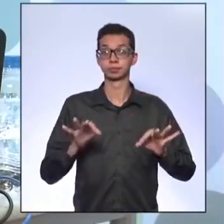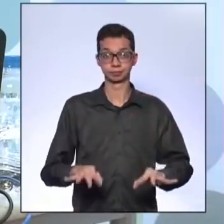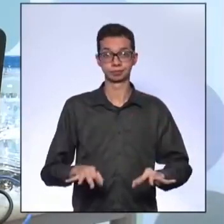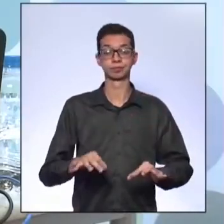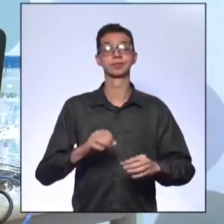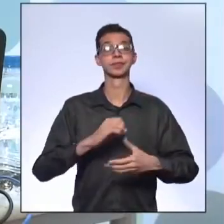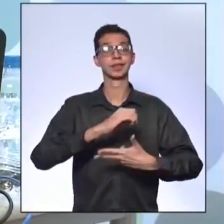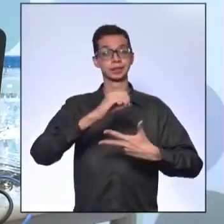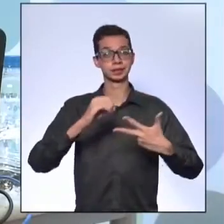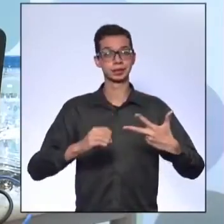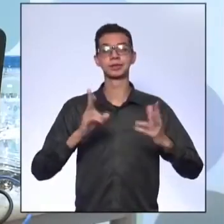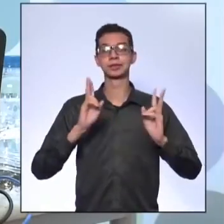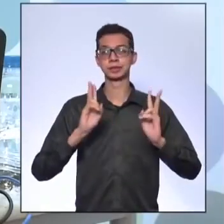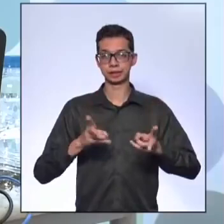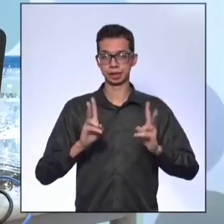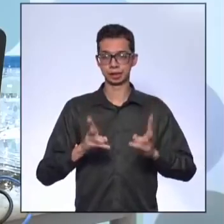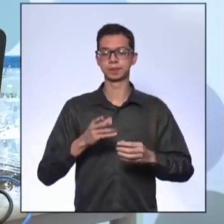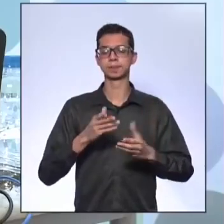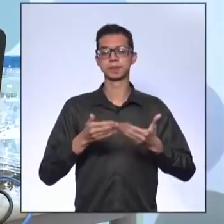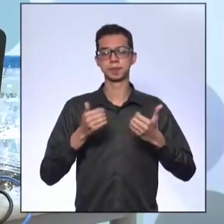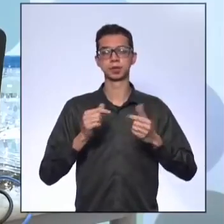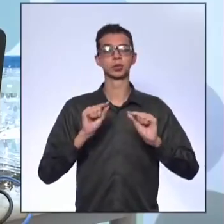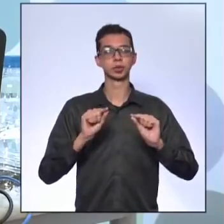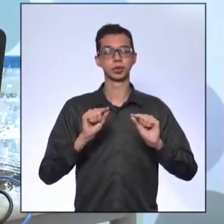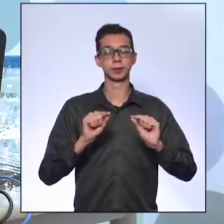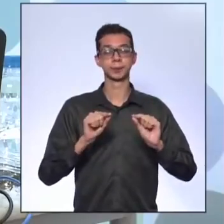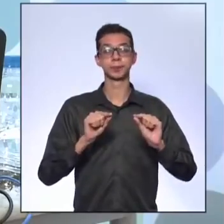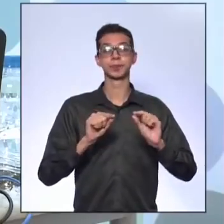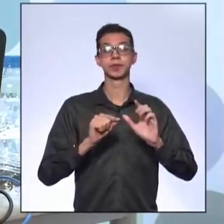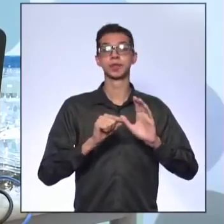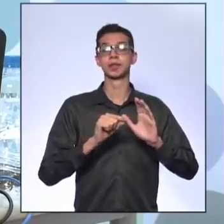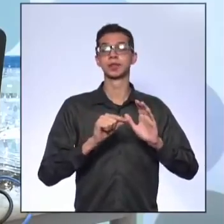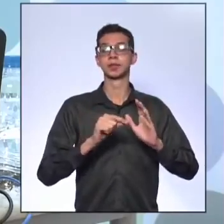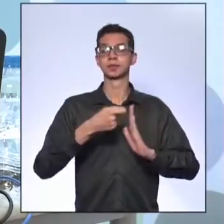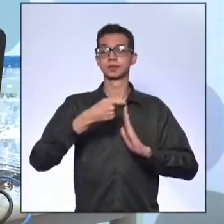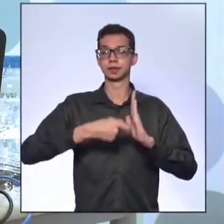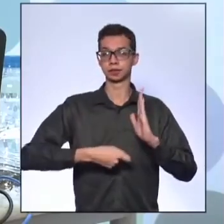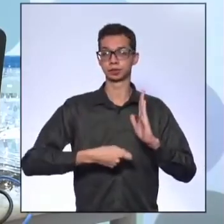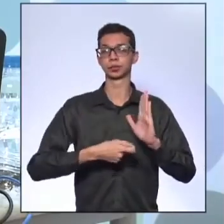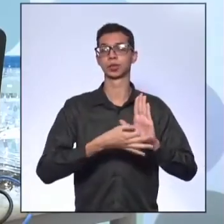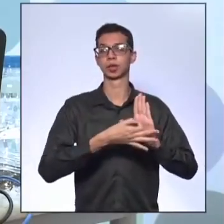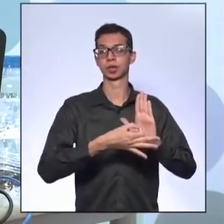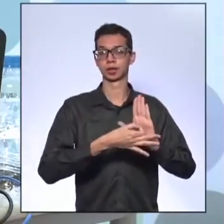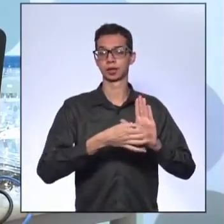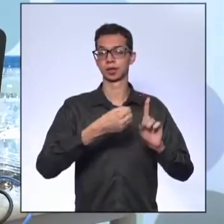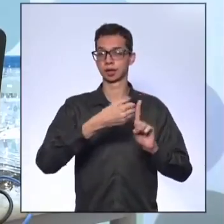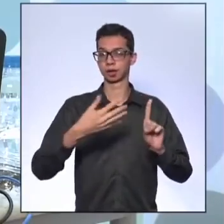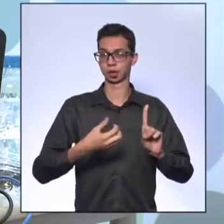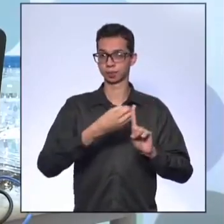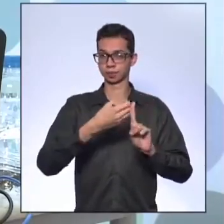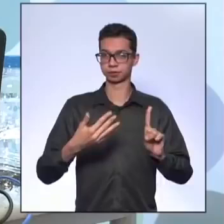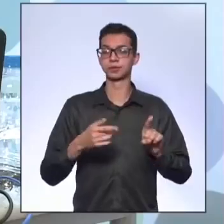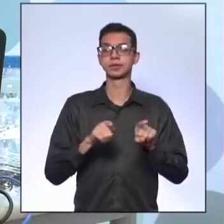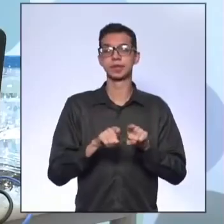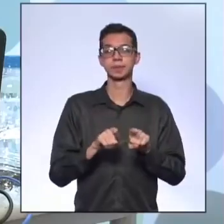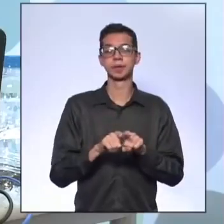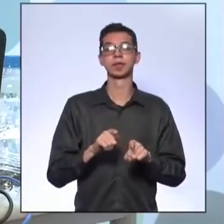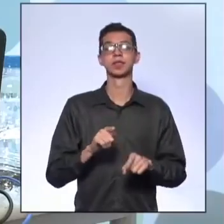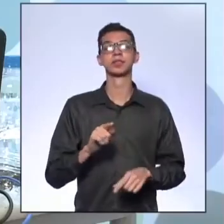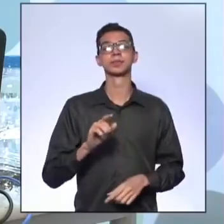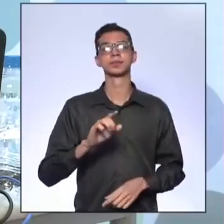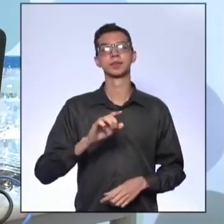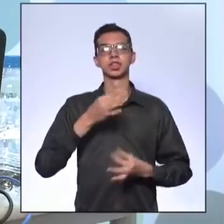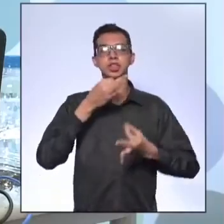dissertativo e argumentativo. Que nesse texto, exatamente, você não precisa ter uma questão polêmica e também, ultimamente, nas correções do